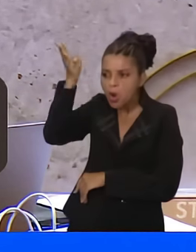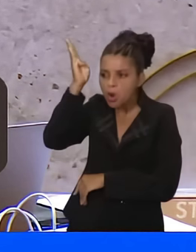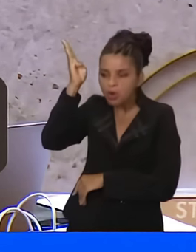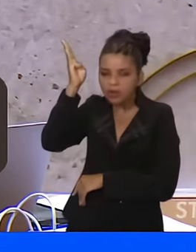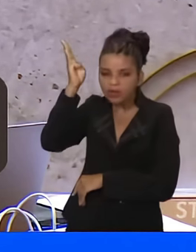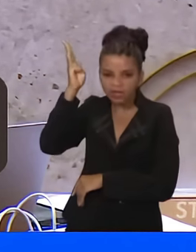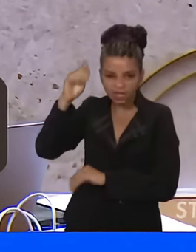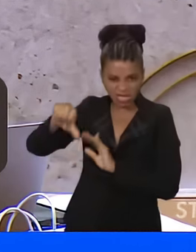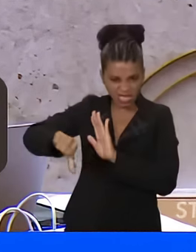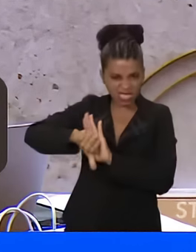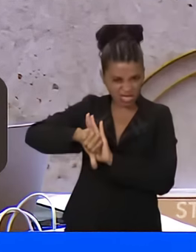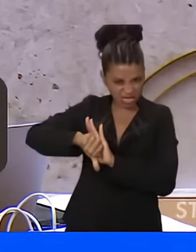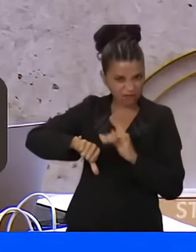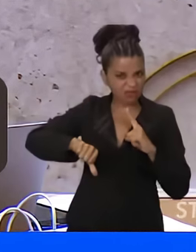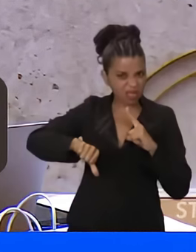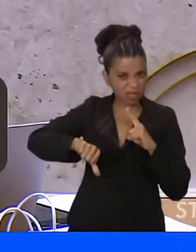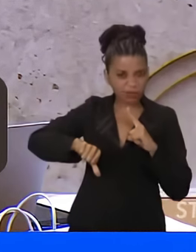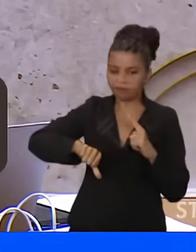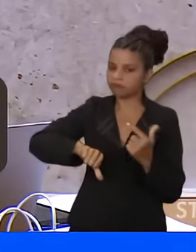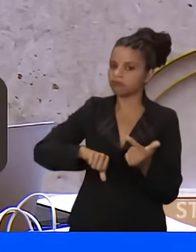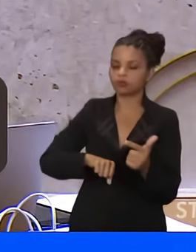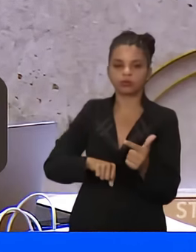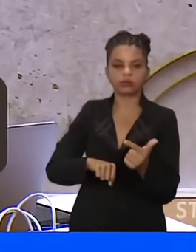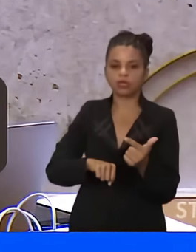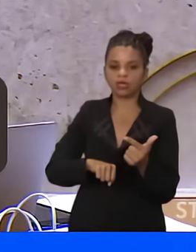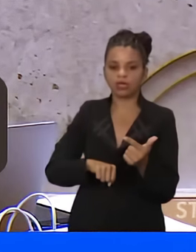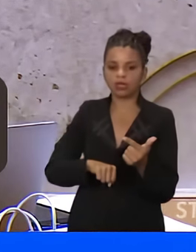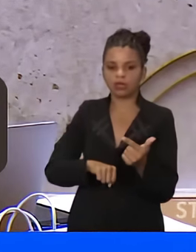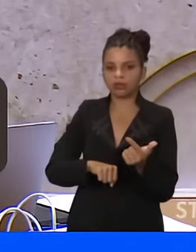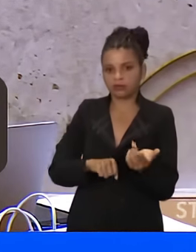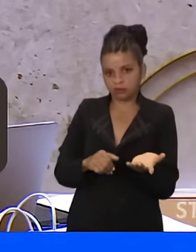o mais incompetente, o que é um ridículo.